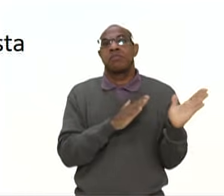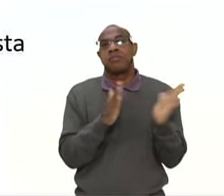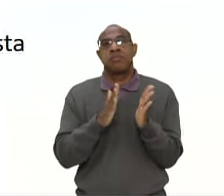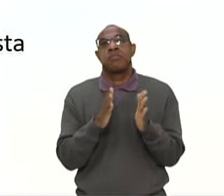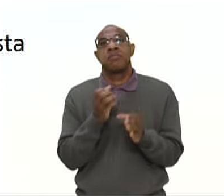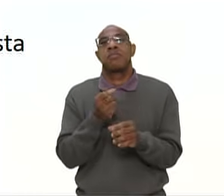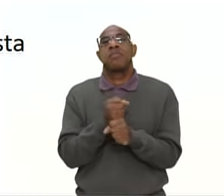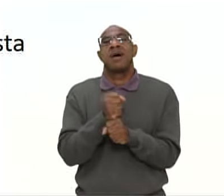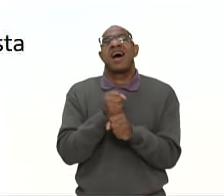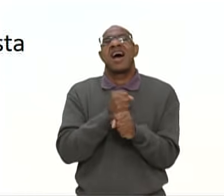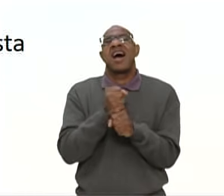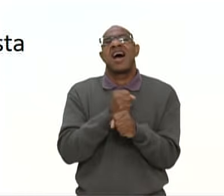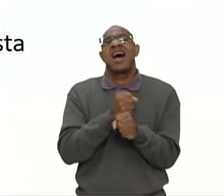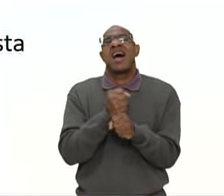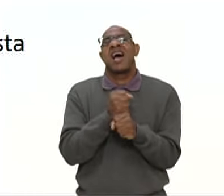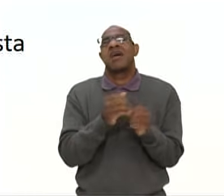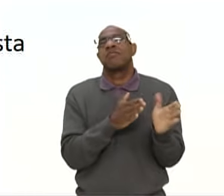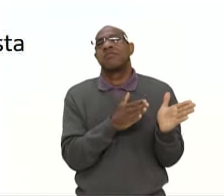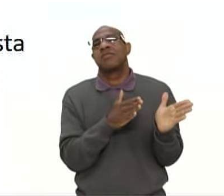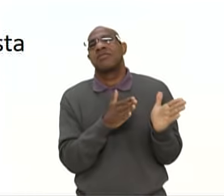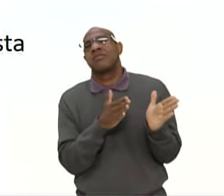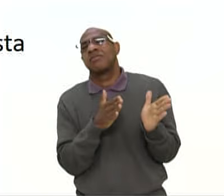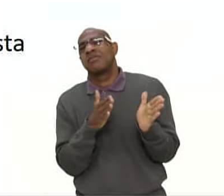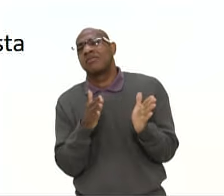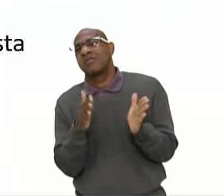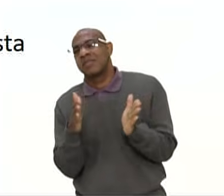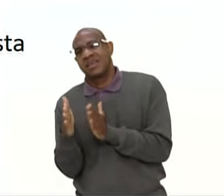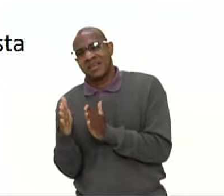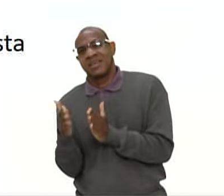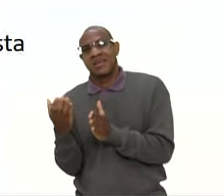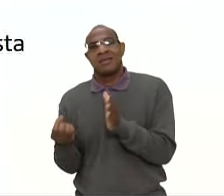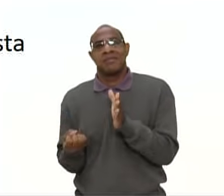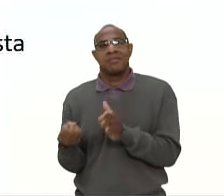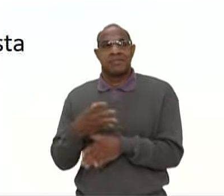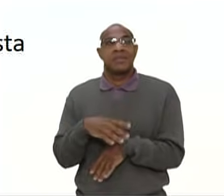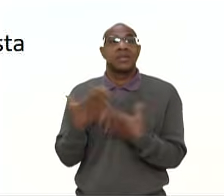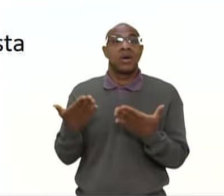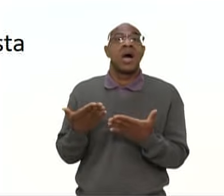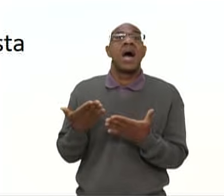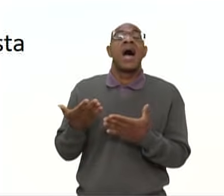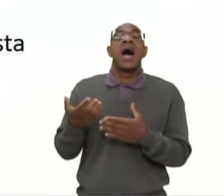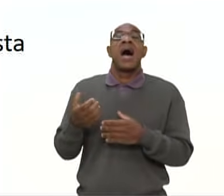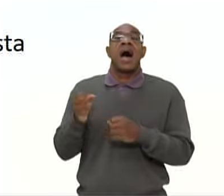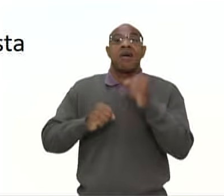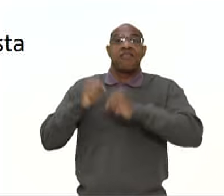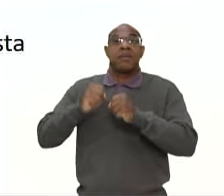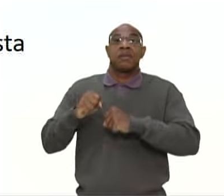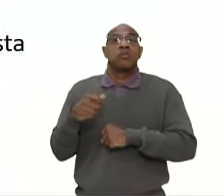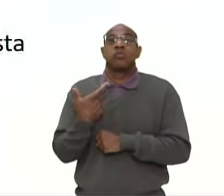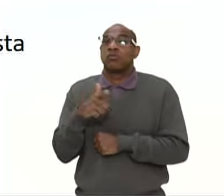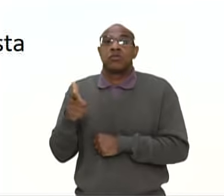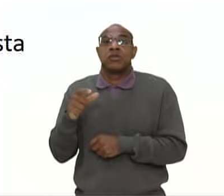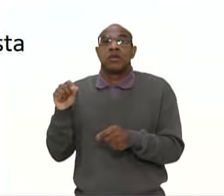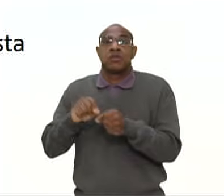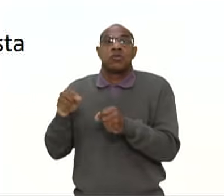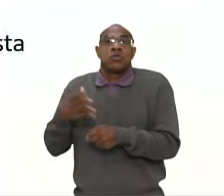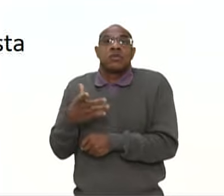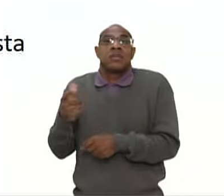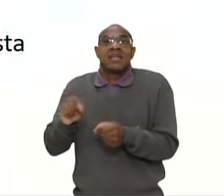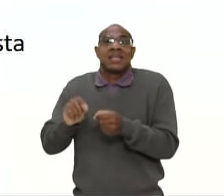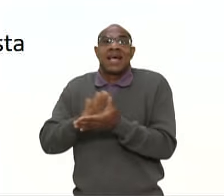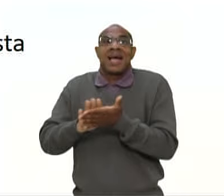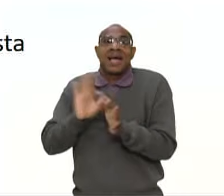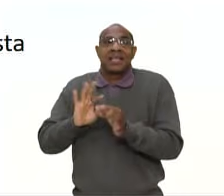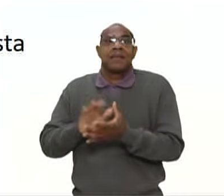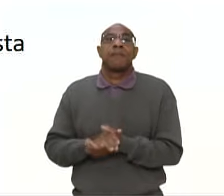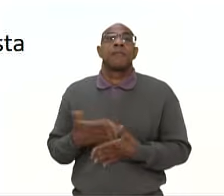décadas. A indústria ainda não adotara a obsolescência programada. Em 2014, não passa um ano